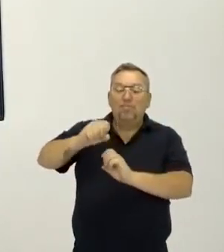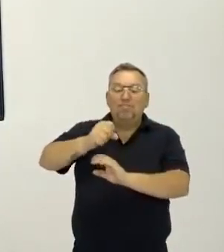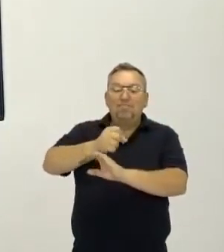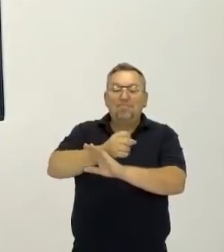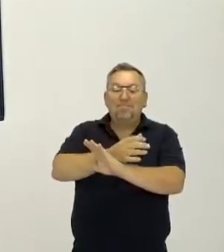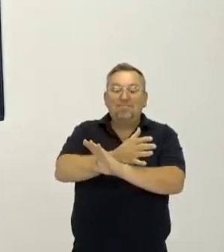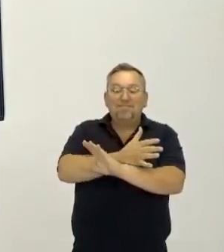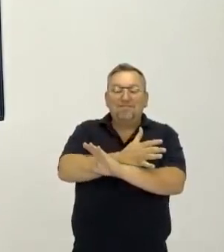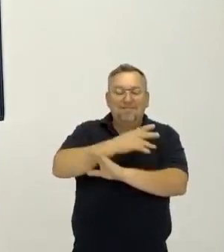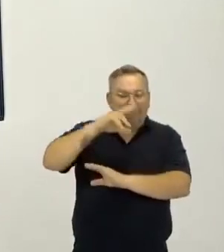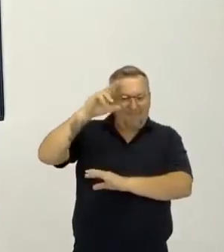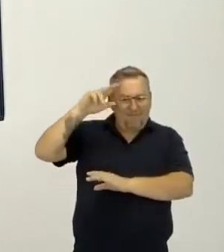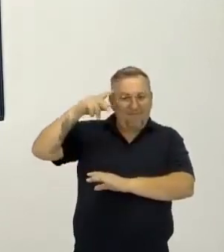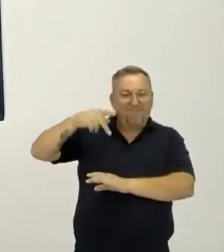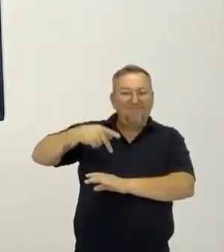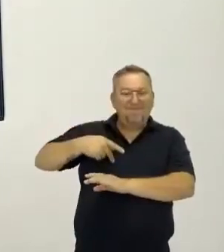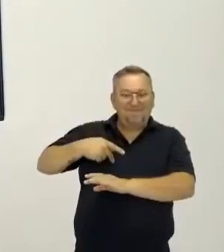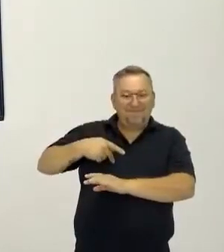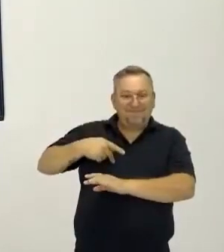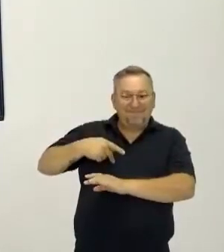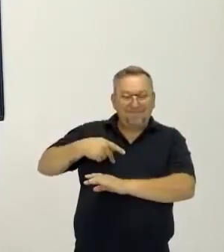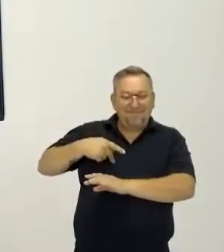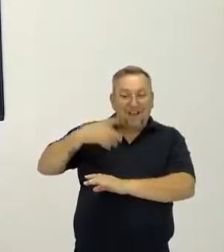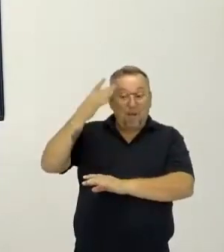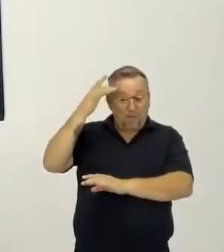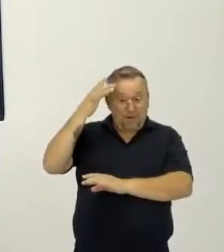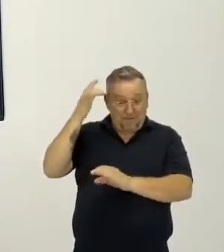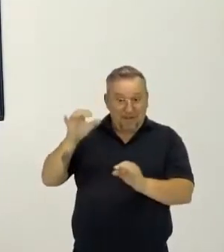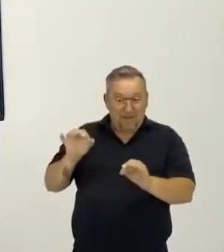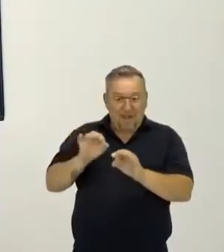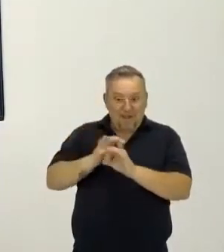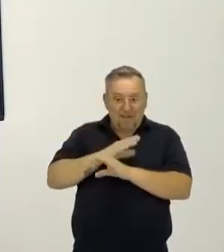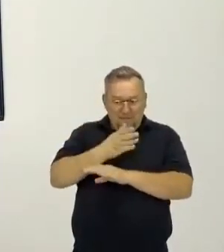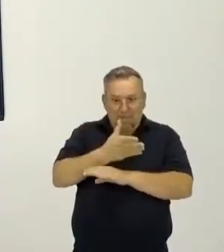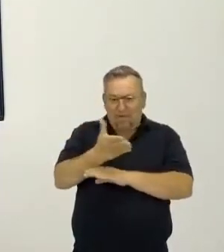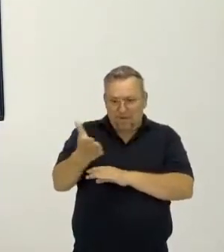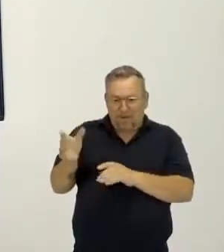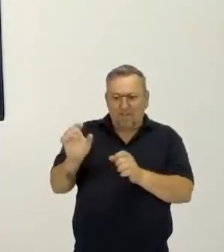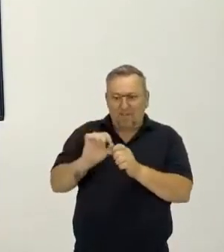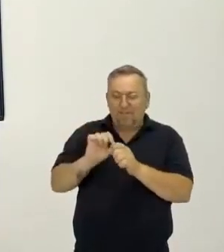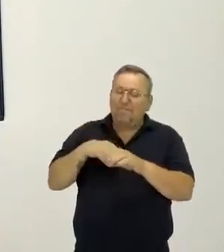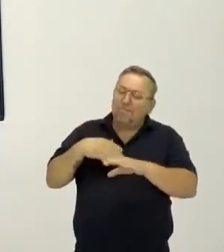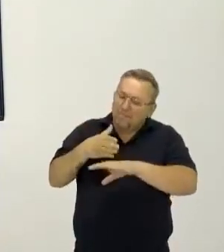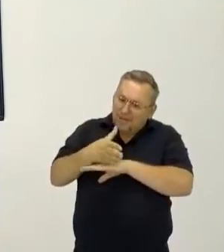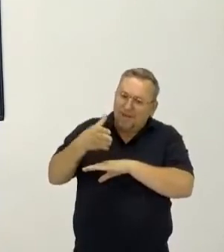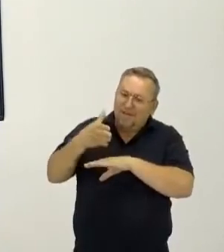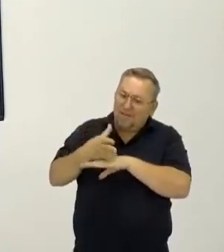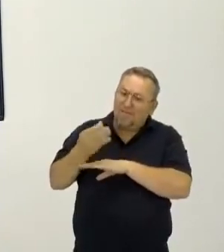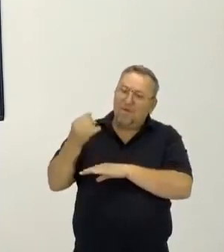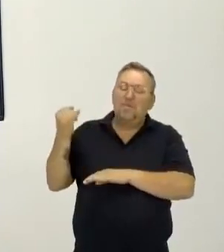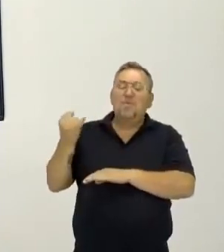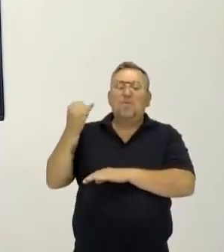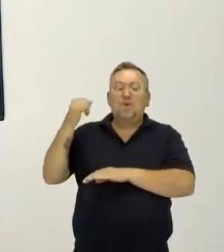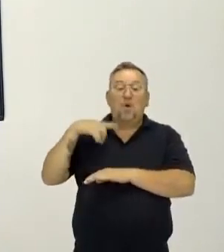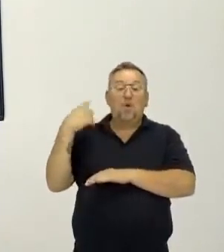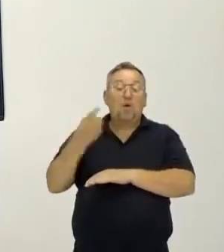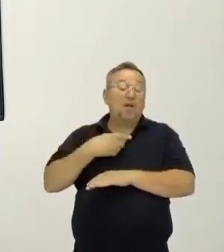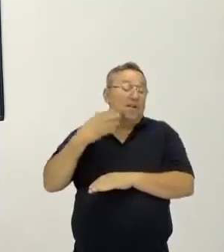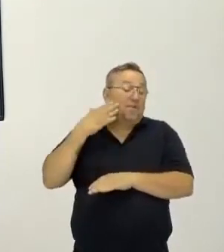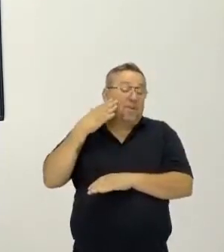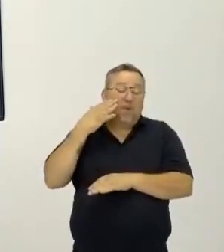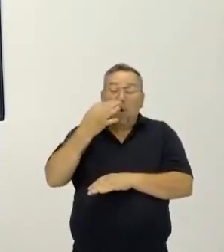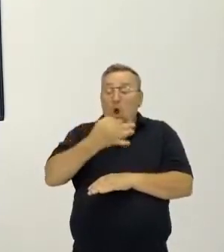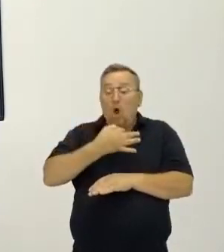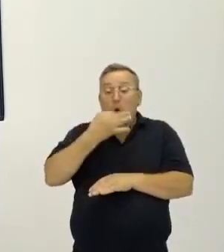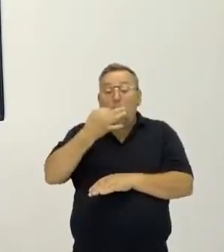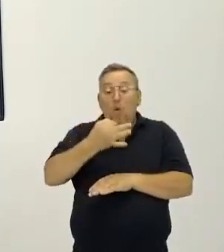isso? A autoavaliação Socioemocional. Socioemocional, então amanhã vai estar lá disponível para vocês fazerem. Participem, é muito importante, nós queremos saber aí sua